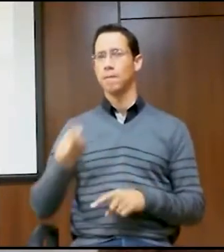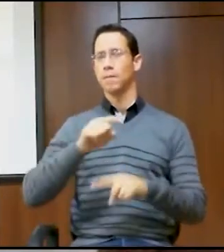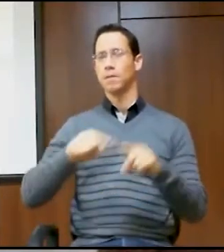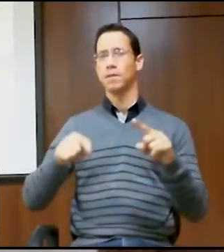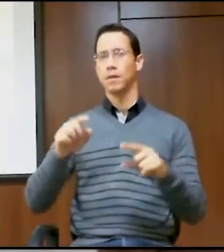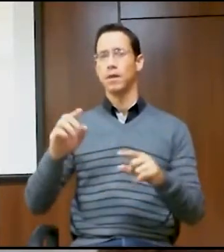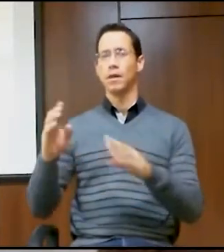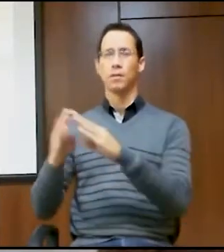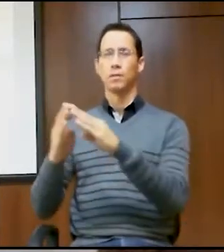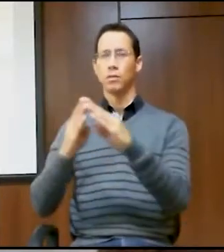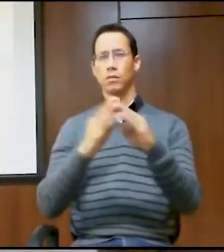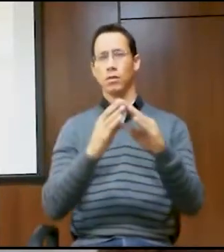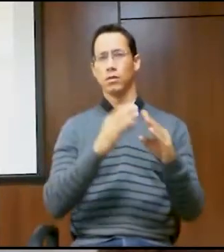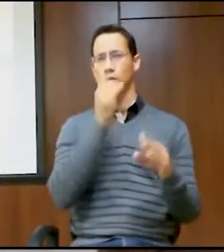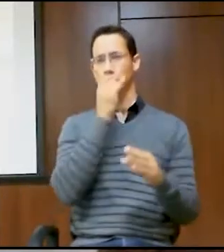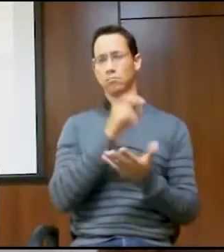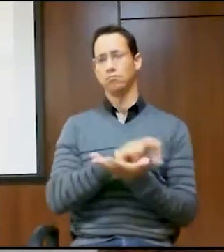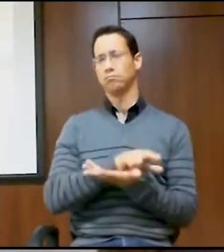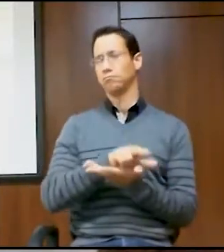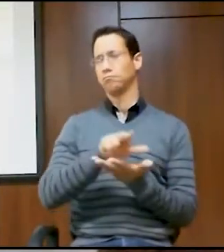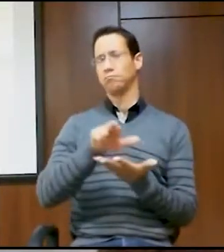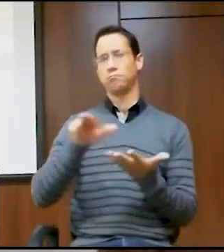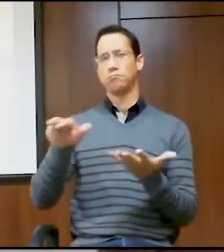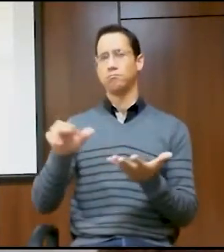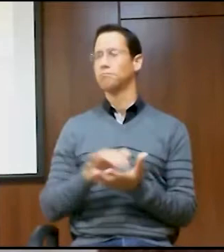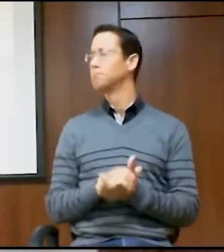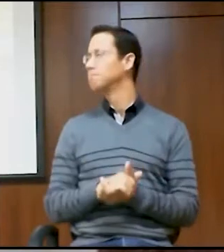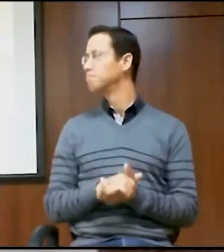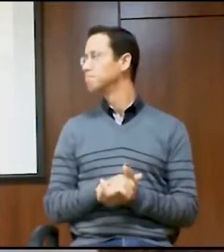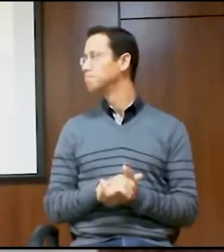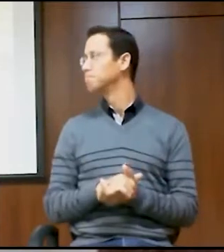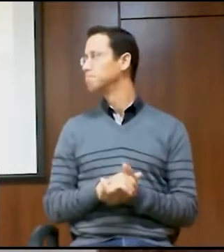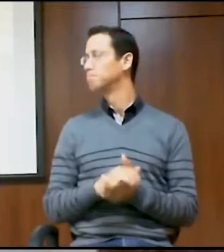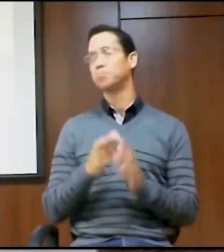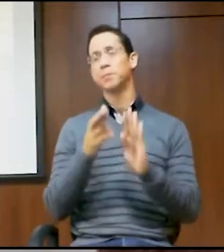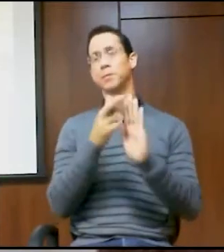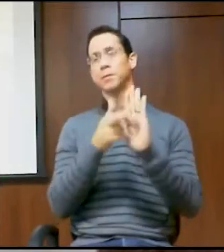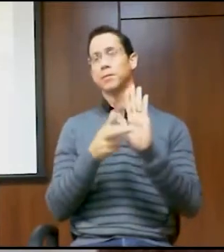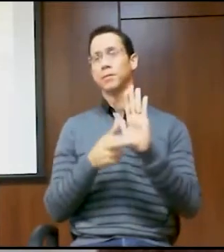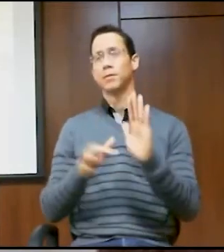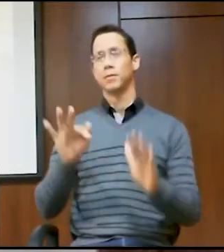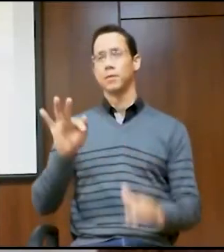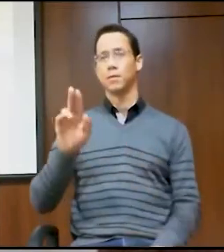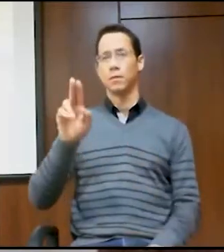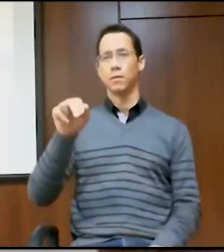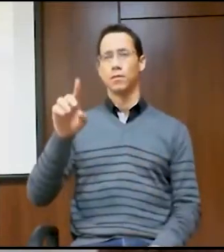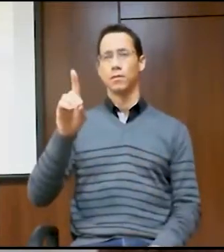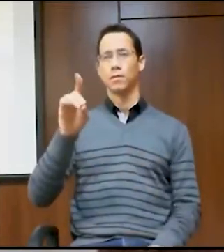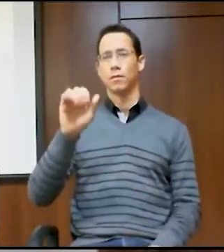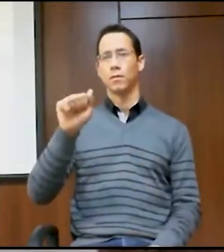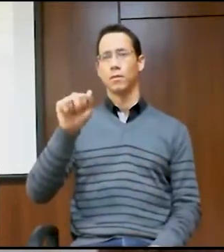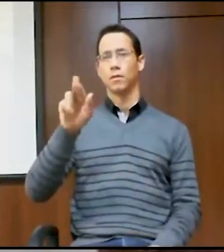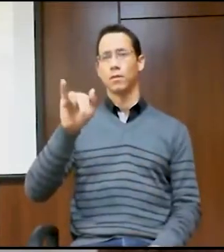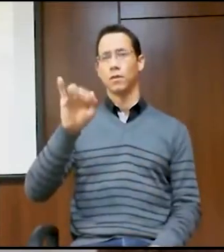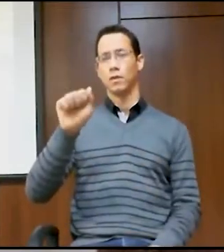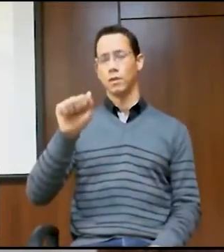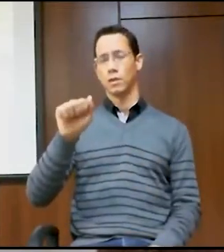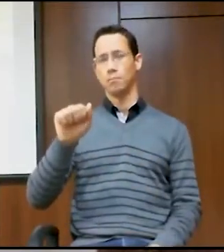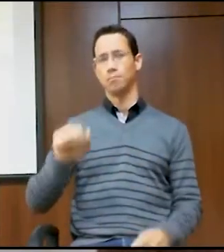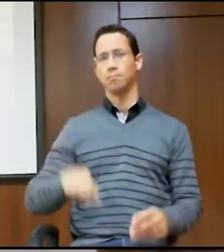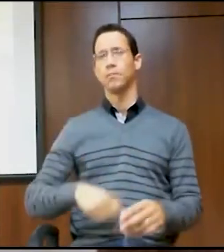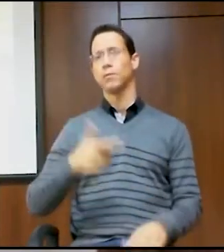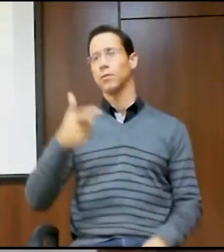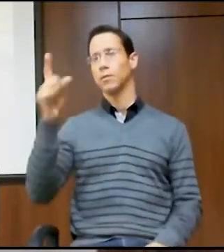vários tipos de programas possíveis, né? A questão da regularização fundiária, que tem que acompanhar junto, e o